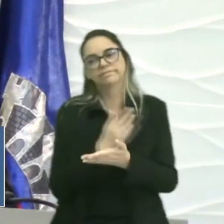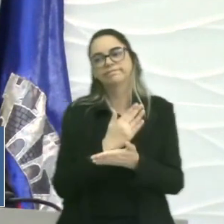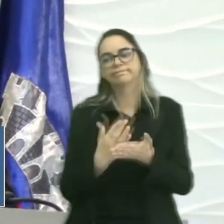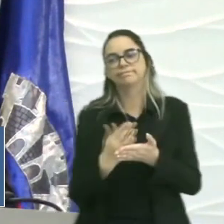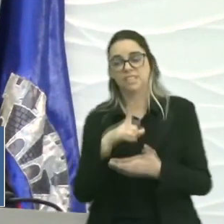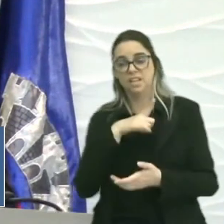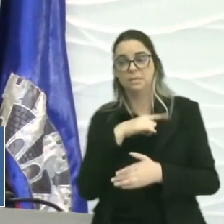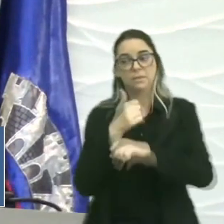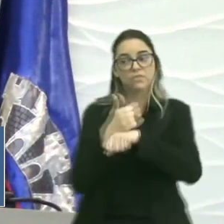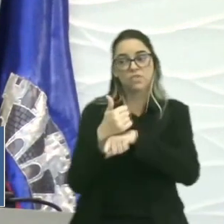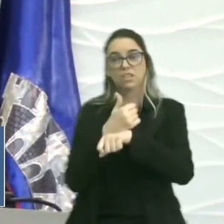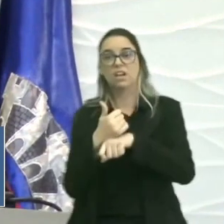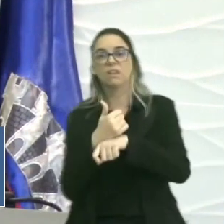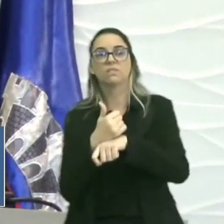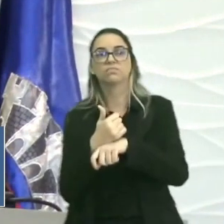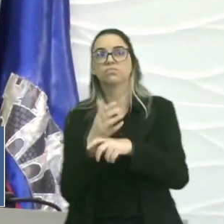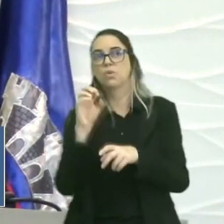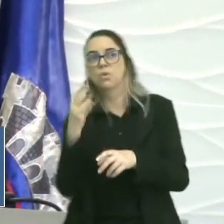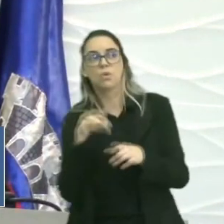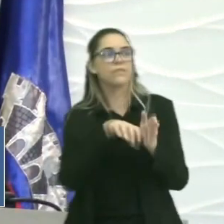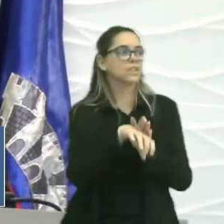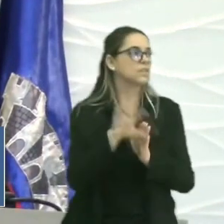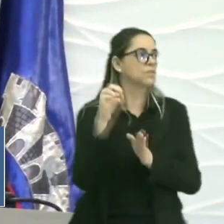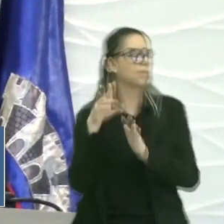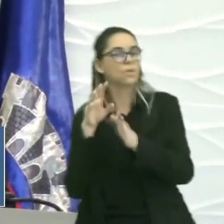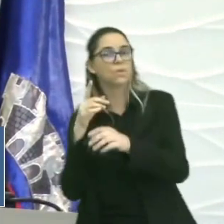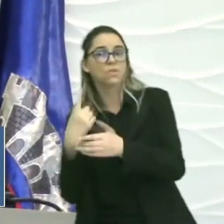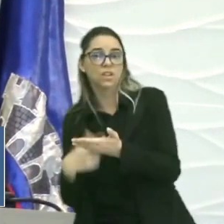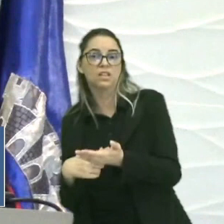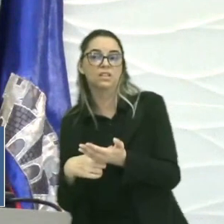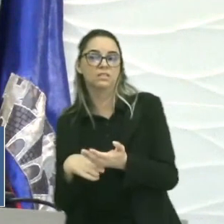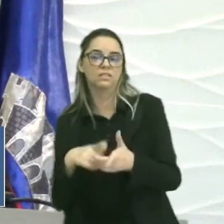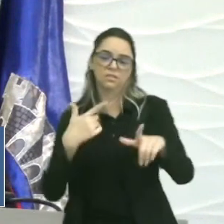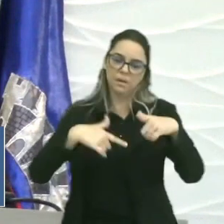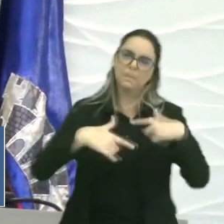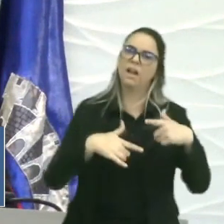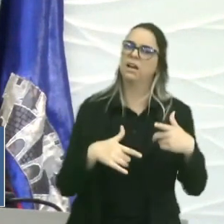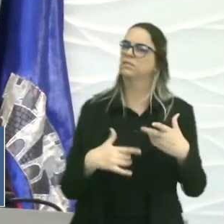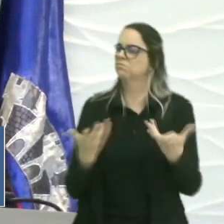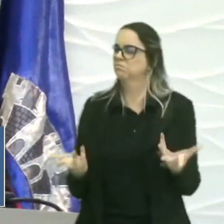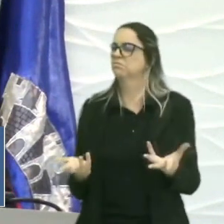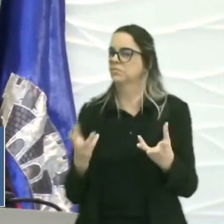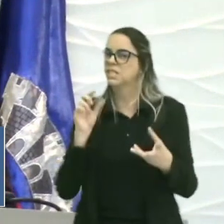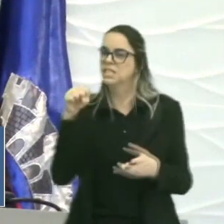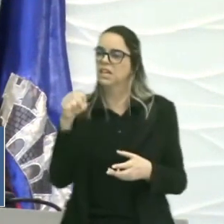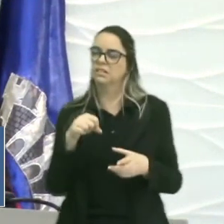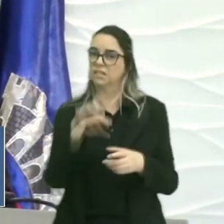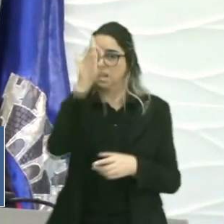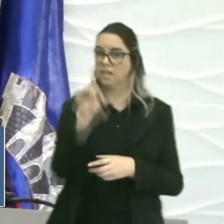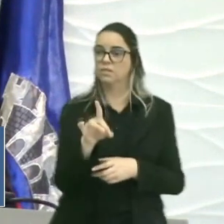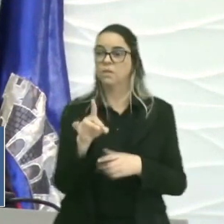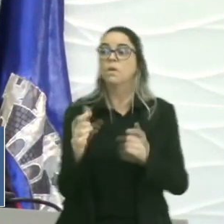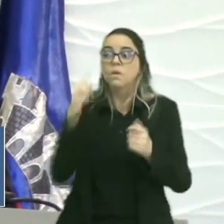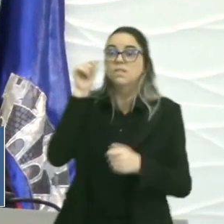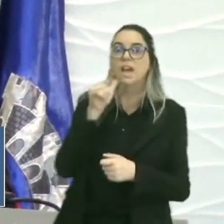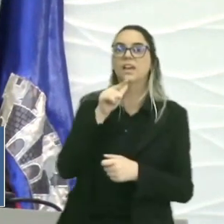nosso município, sejam contratados ou efetivos, que exercem essas funções e que dá direito a eles